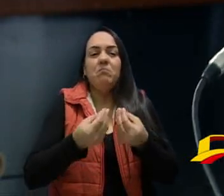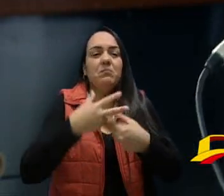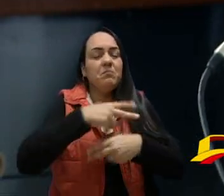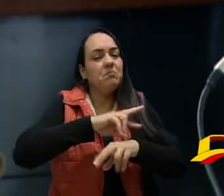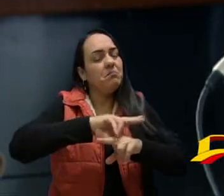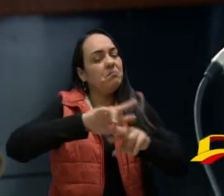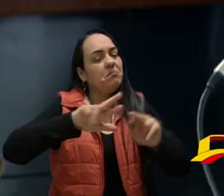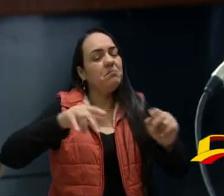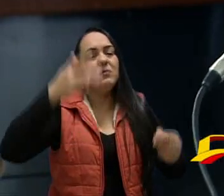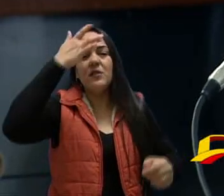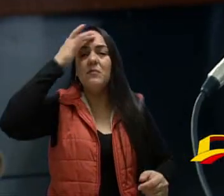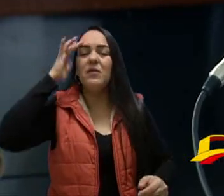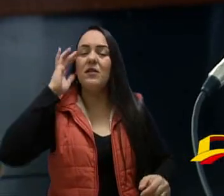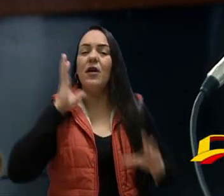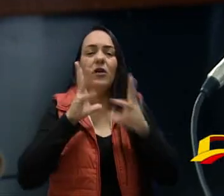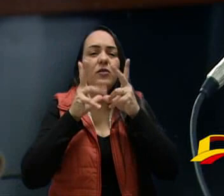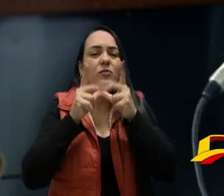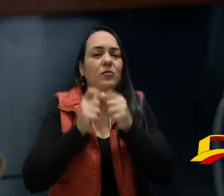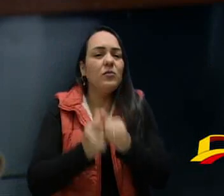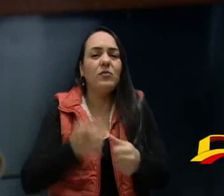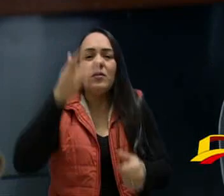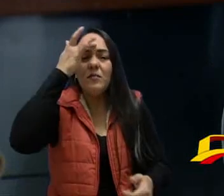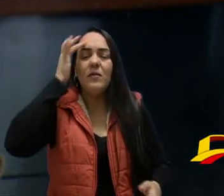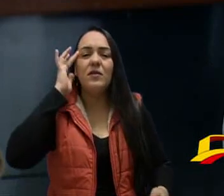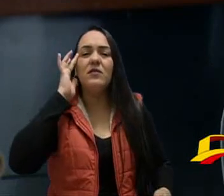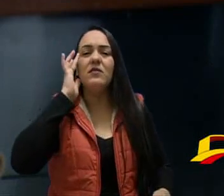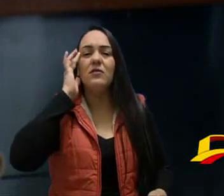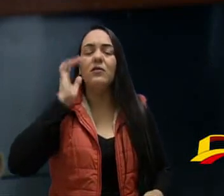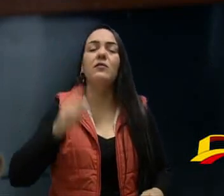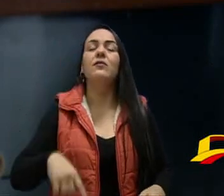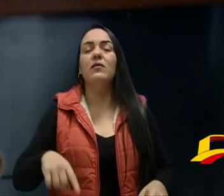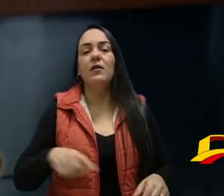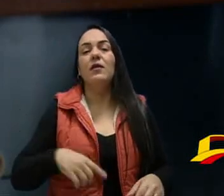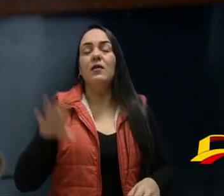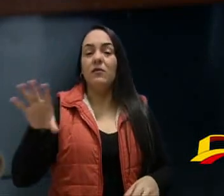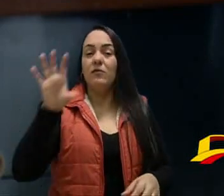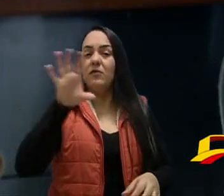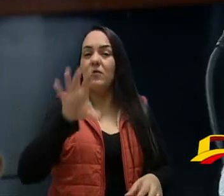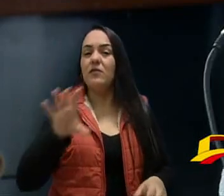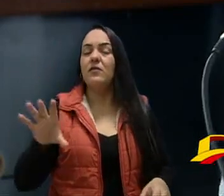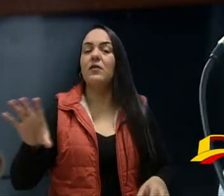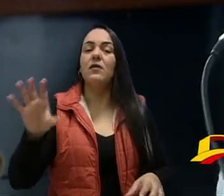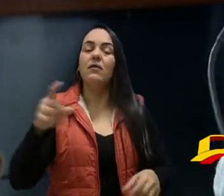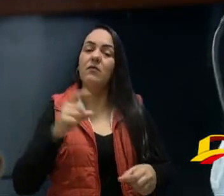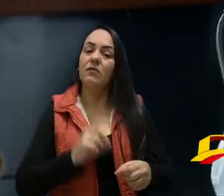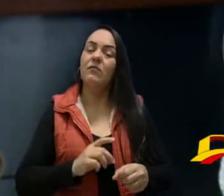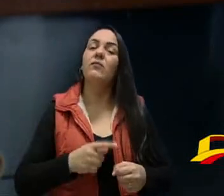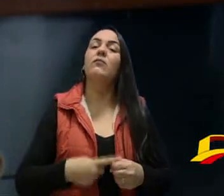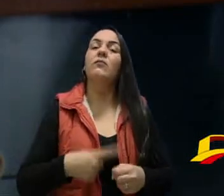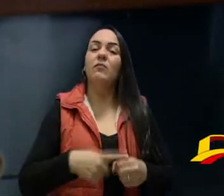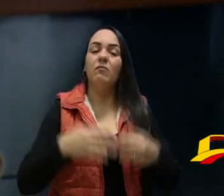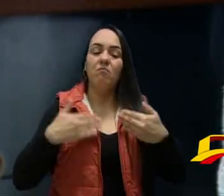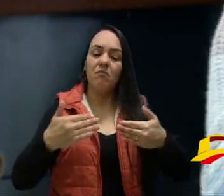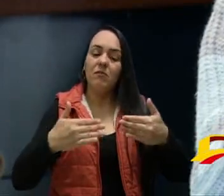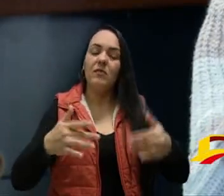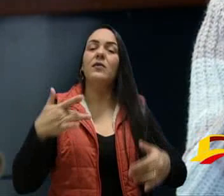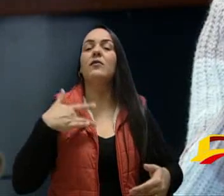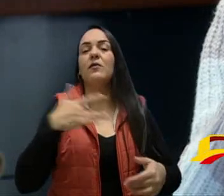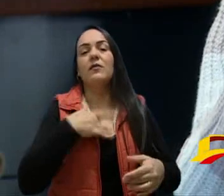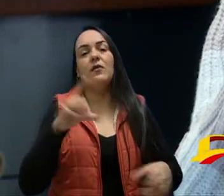gente testa todo paciente sintomático sorocaba pelo protocolo do estado e do ministério seriam só